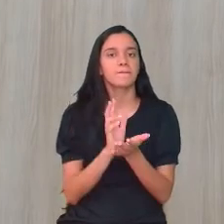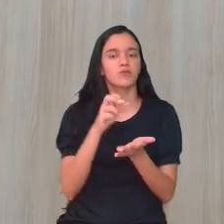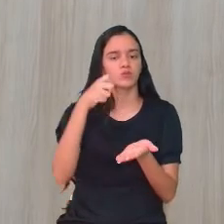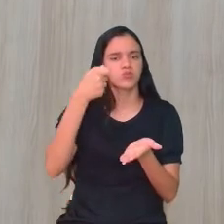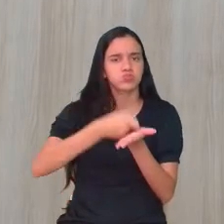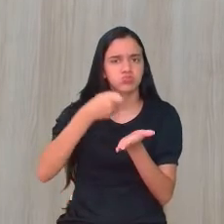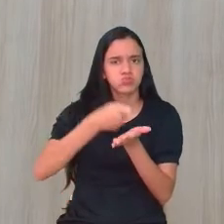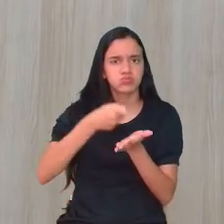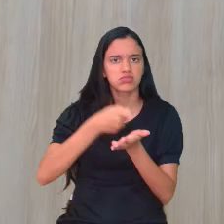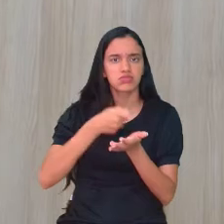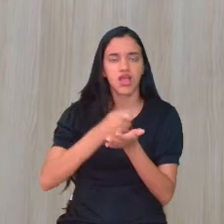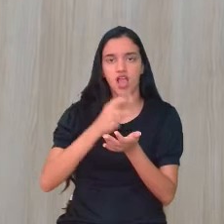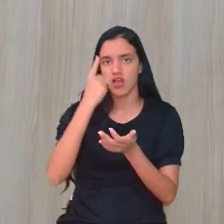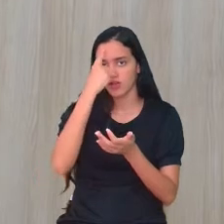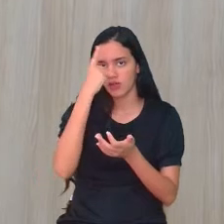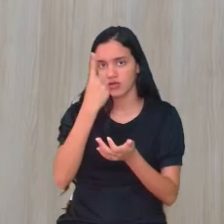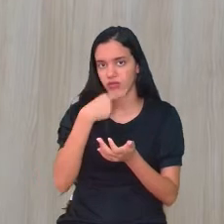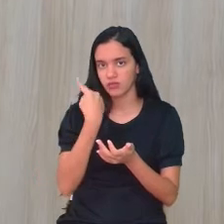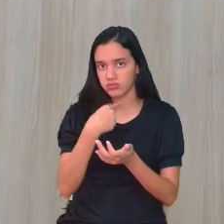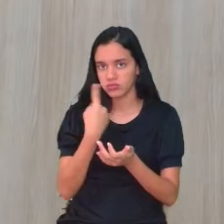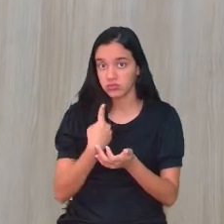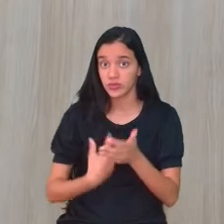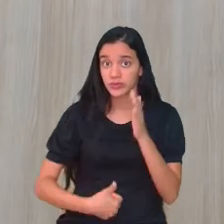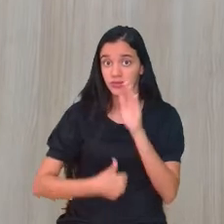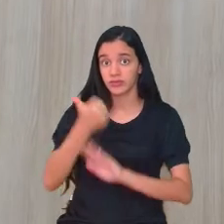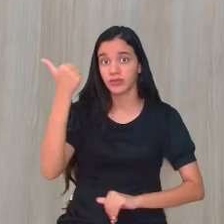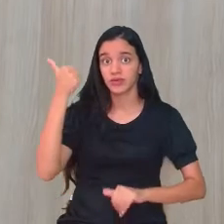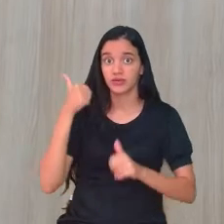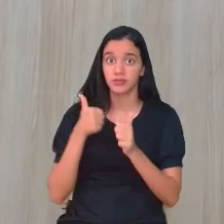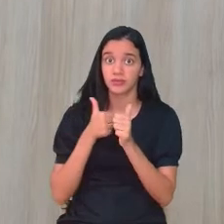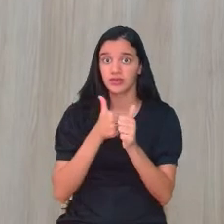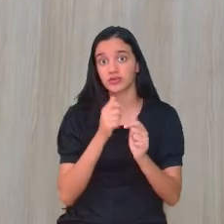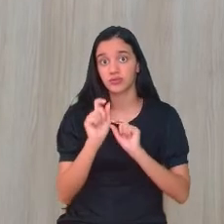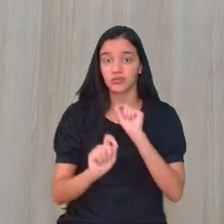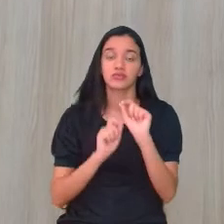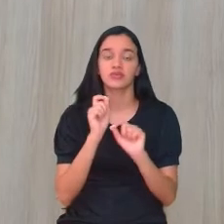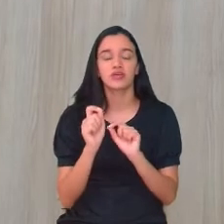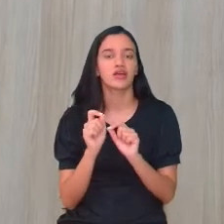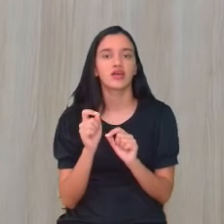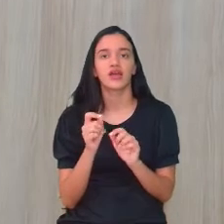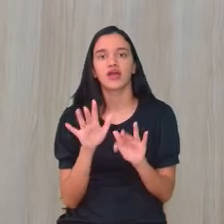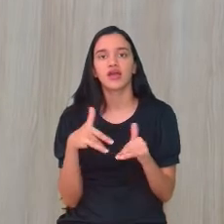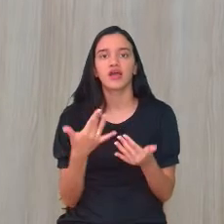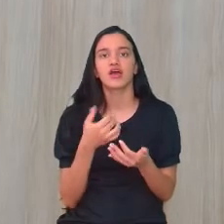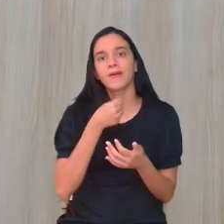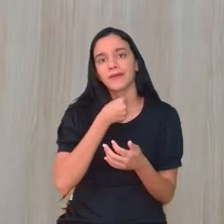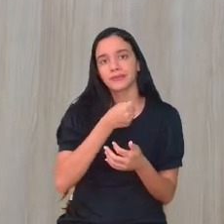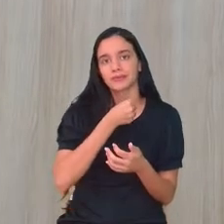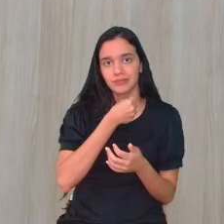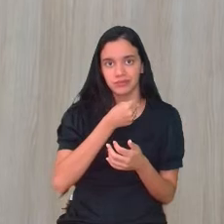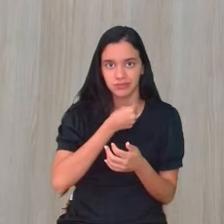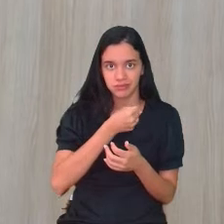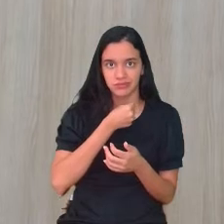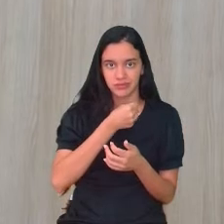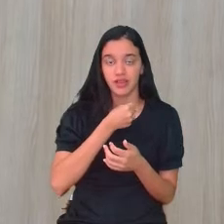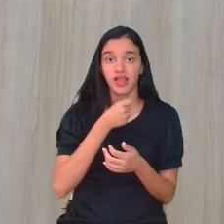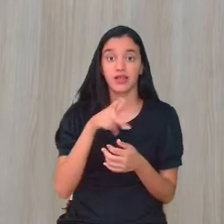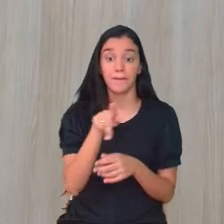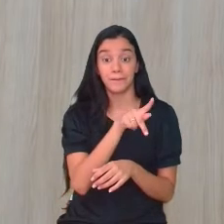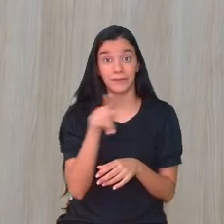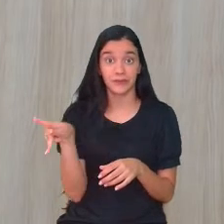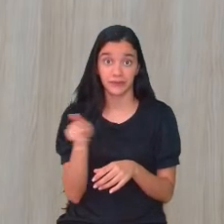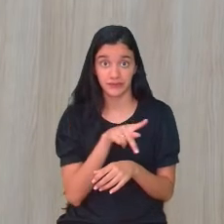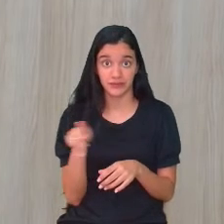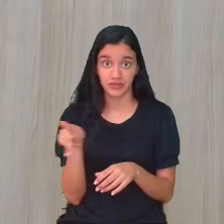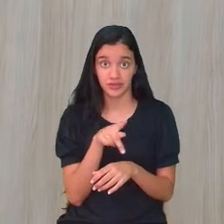fascista, os primeiros a serem perseguidos, certo, são jornalistas,